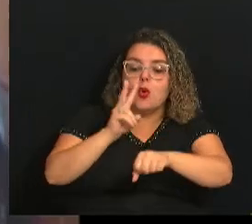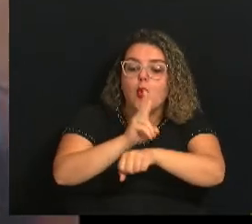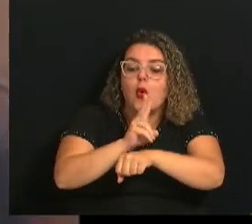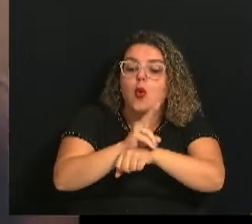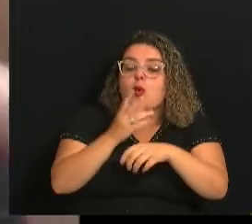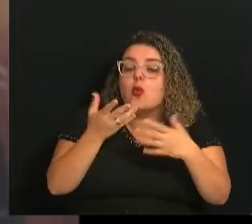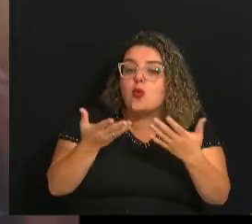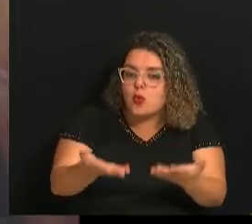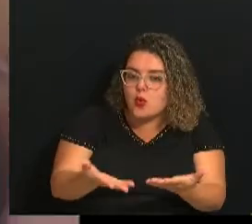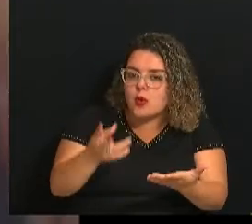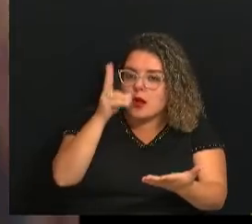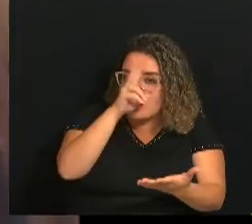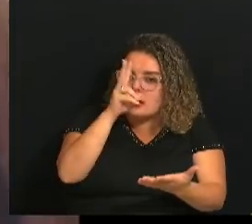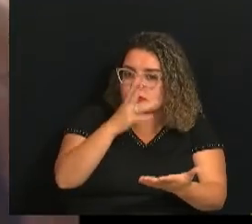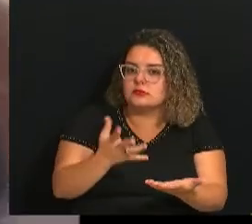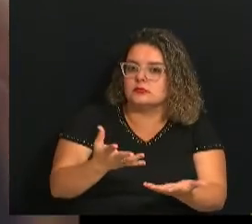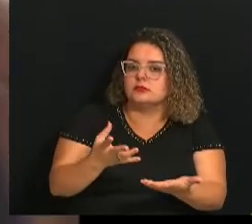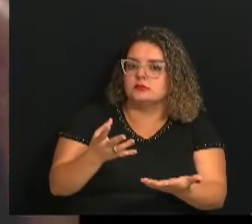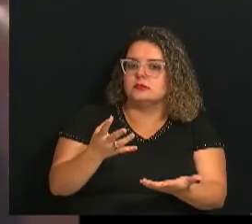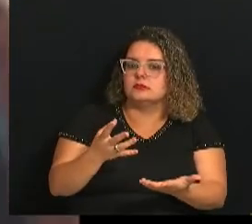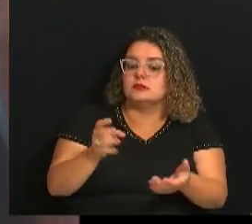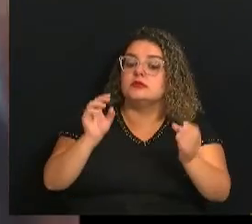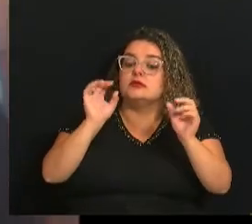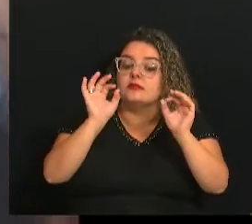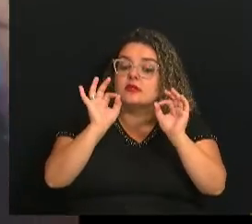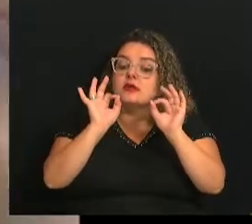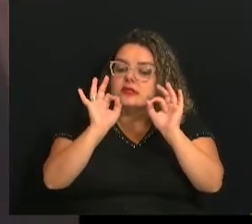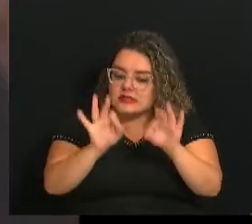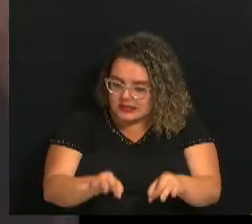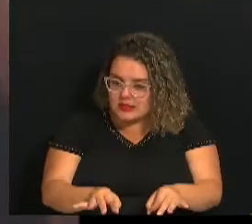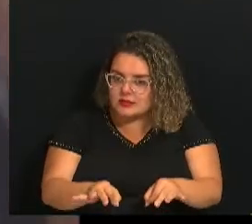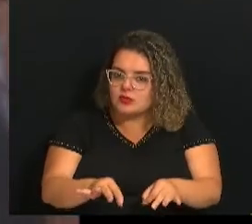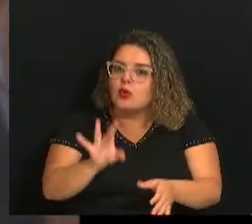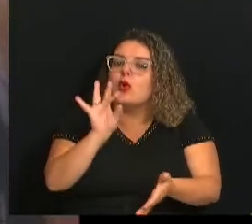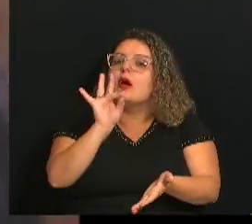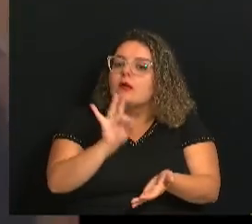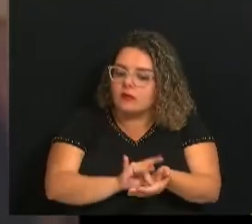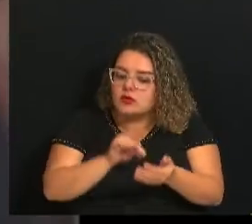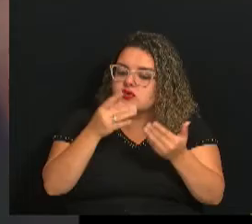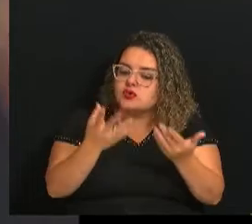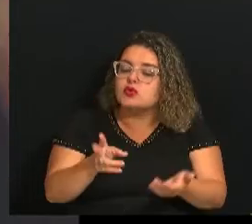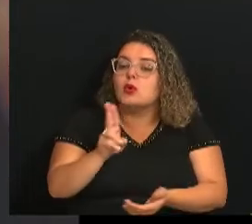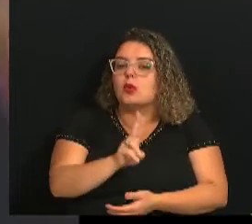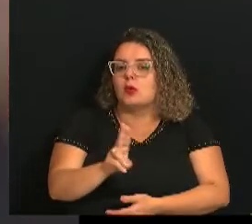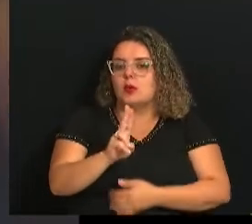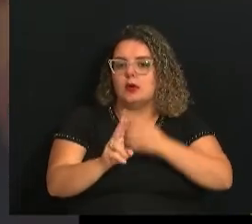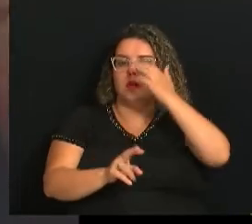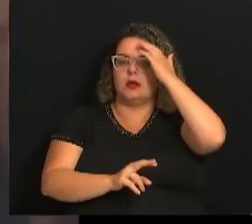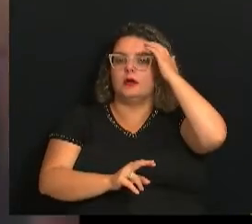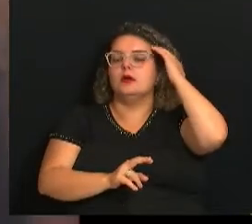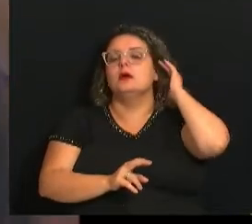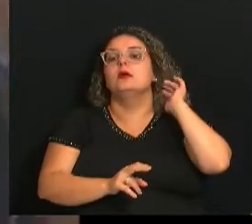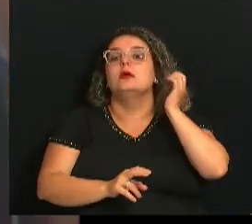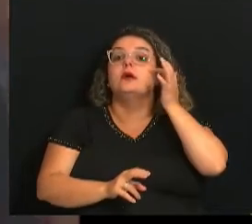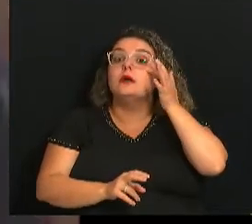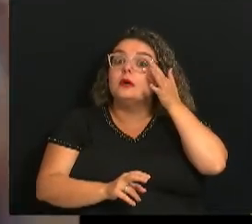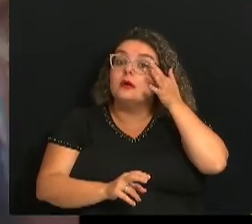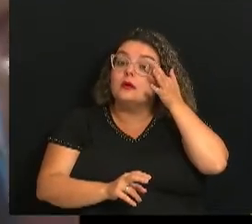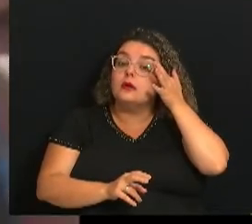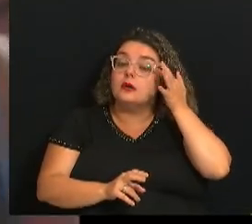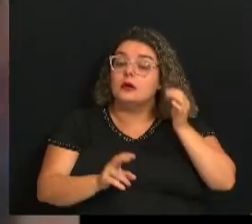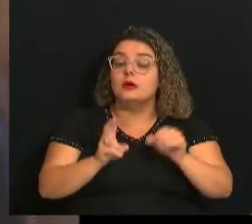se aquele bem vai ser efetivamente utilizado, vai ser efetivamente conservado